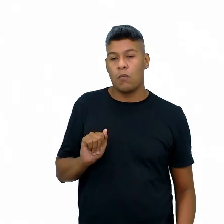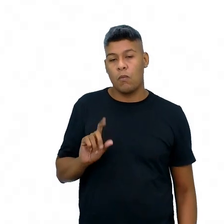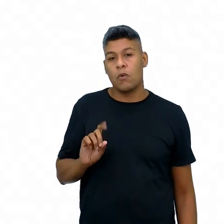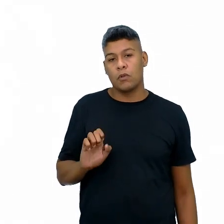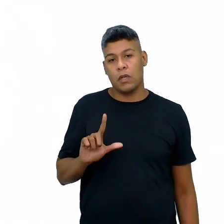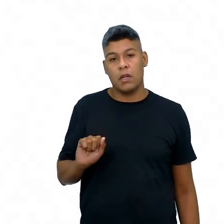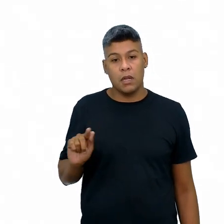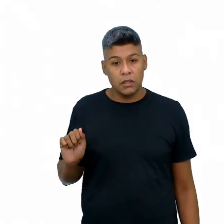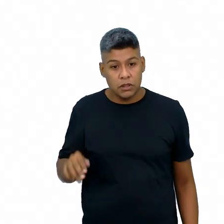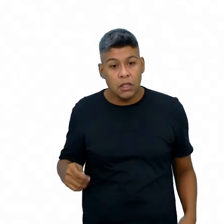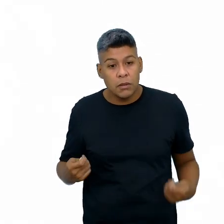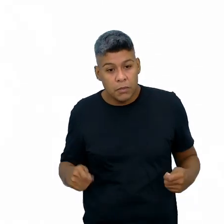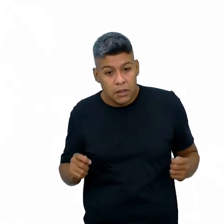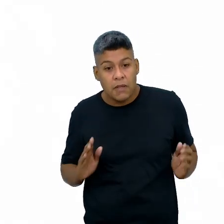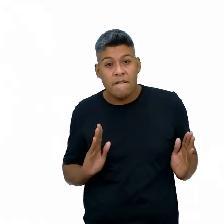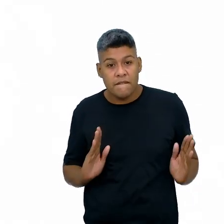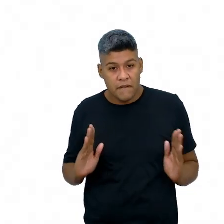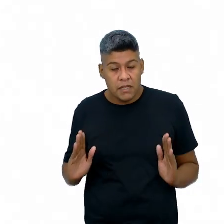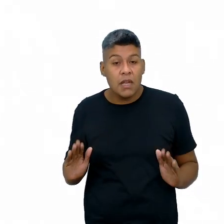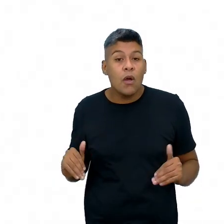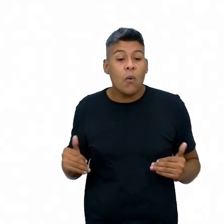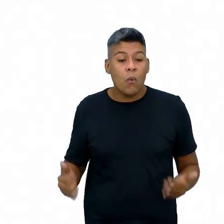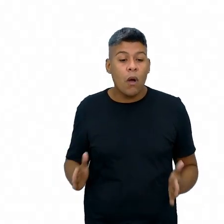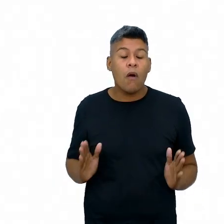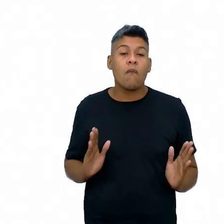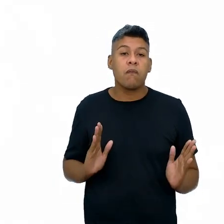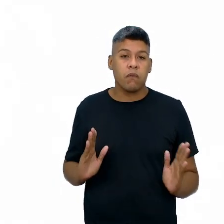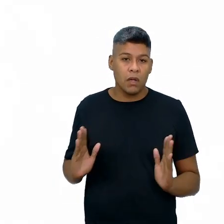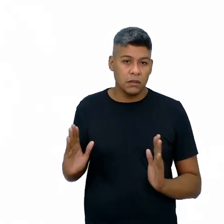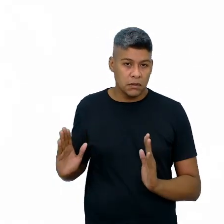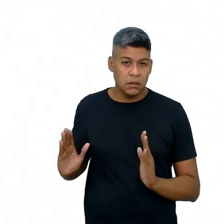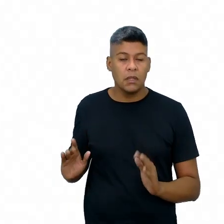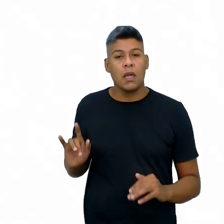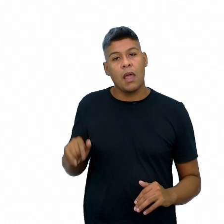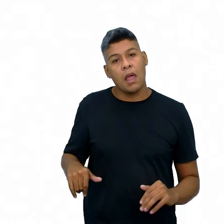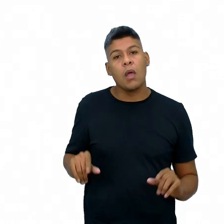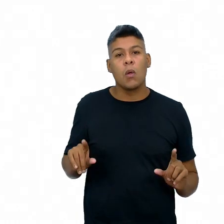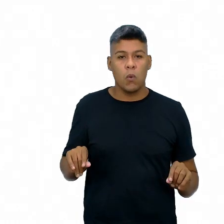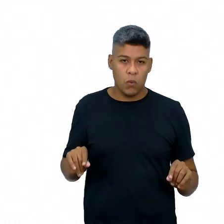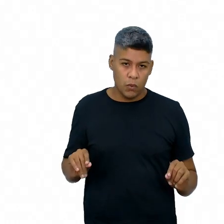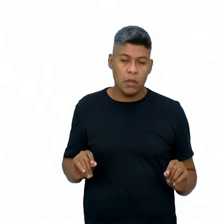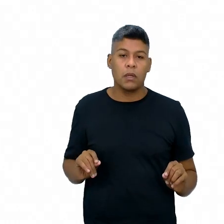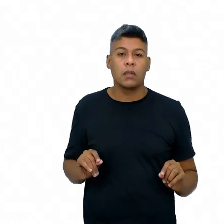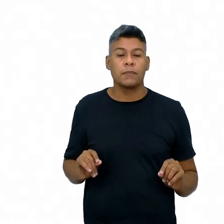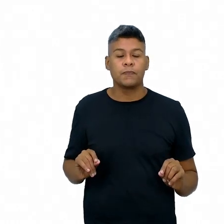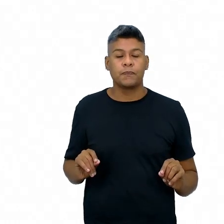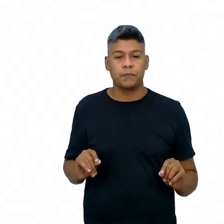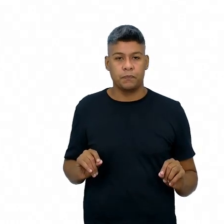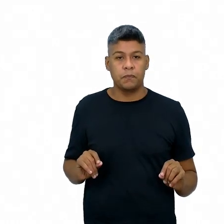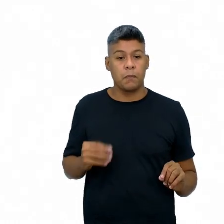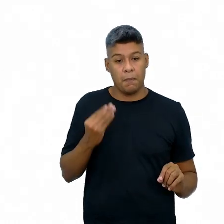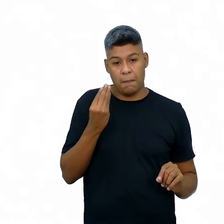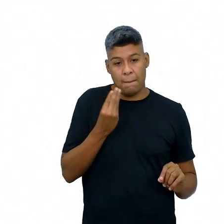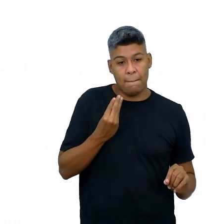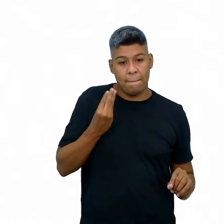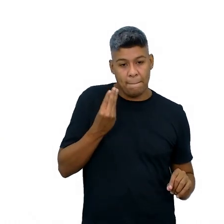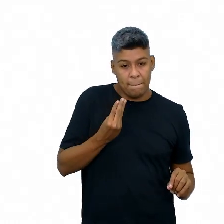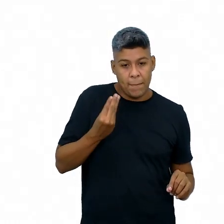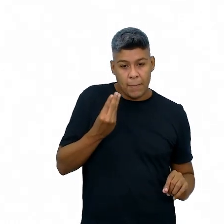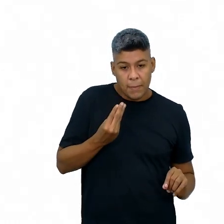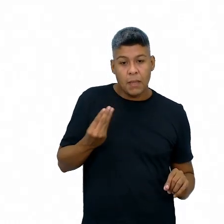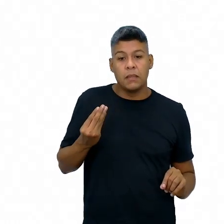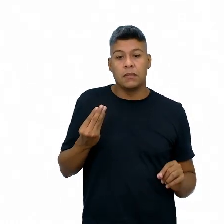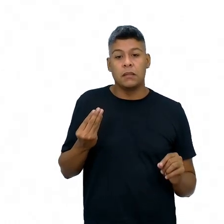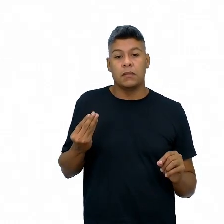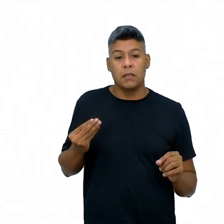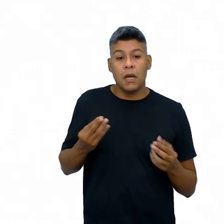necessitamos, né, ter fases. E quais são essas fases? Essas fases são divididas em experimentação,